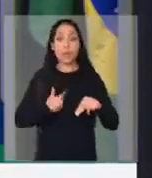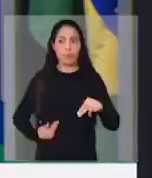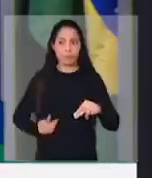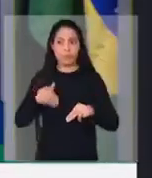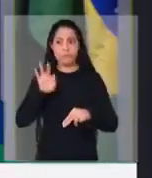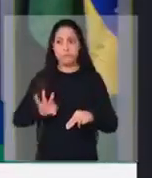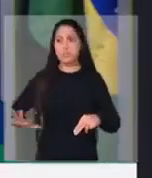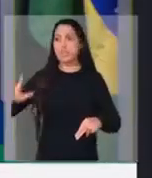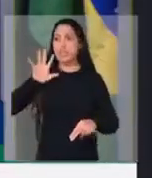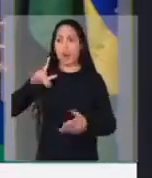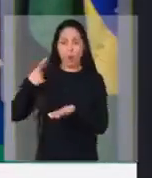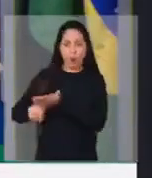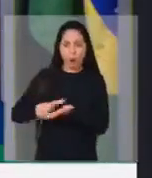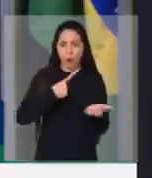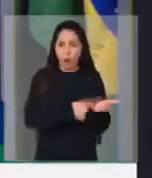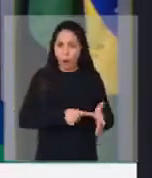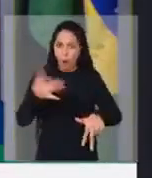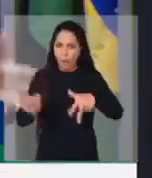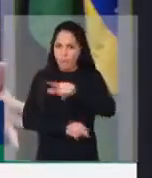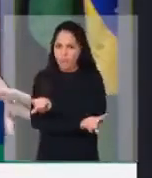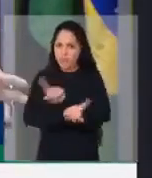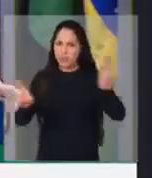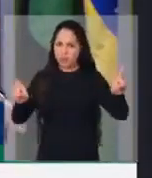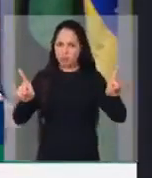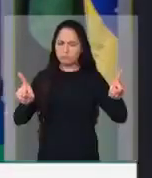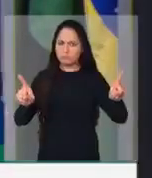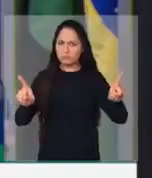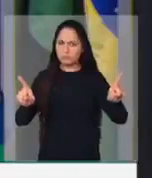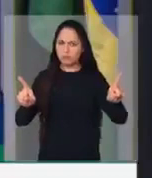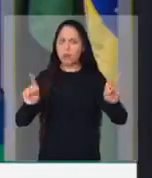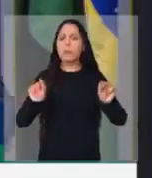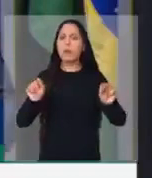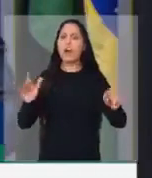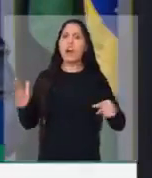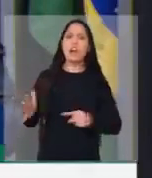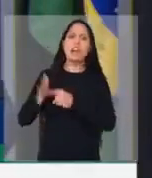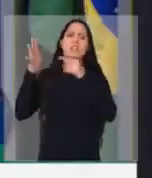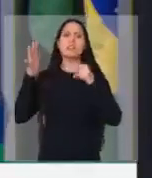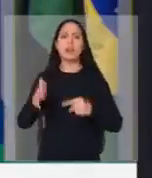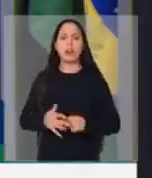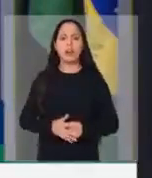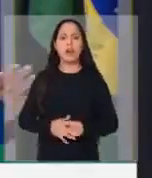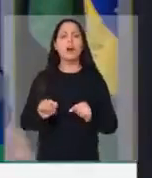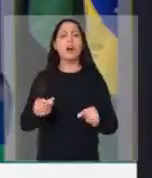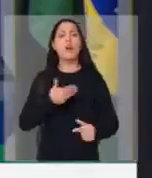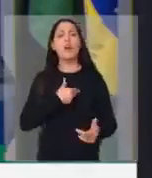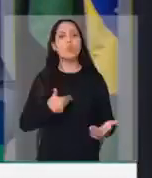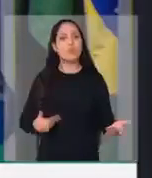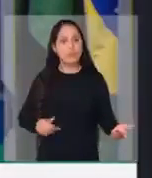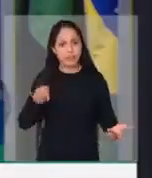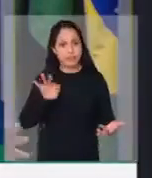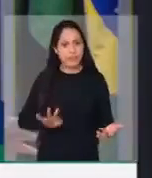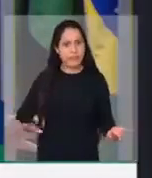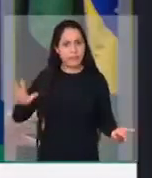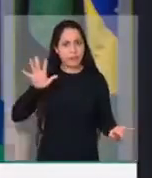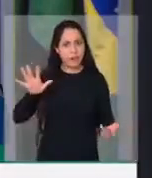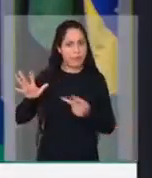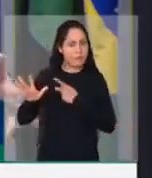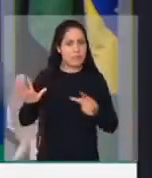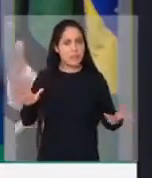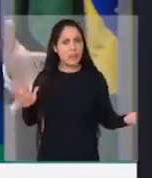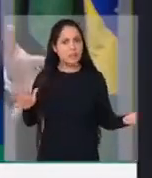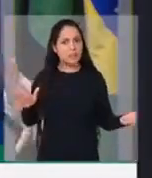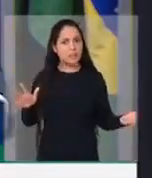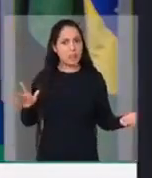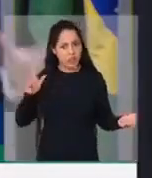o que mais me surpreendi são aqueles que estão atacando o governo e o presidente a lembrando corrupção